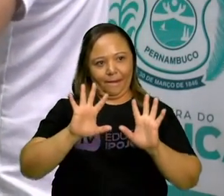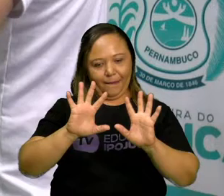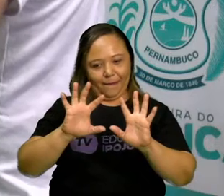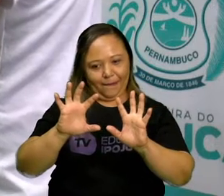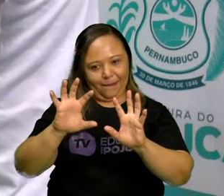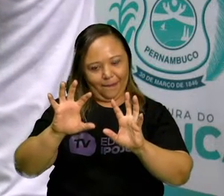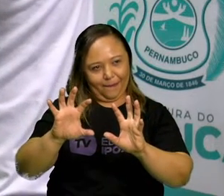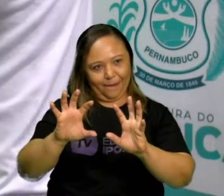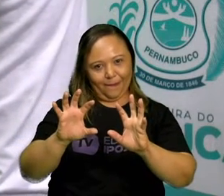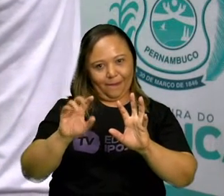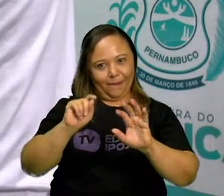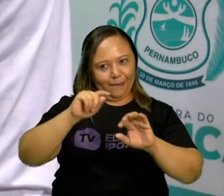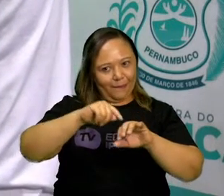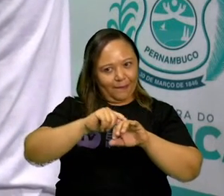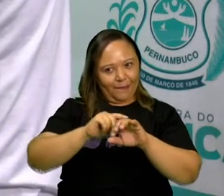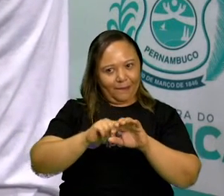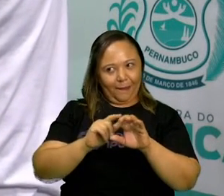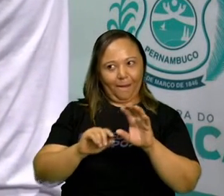ó